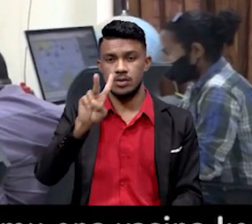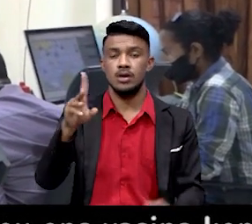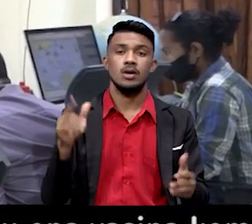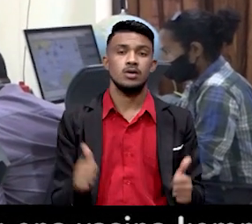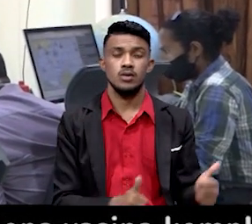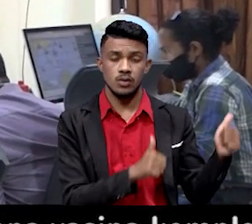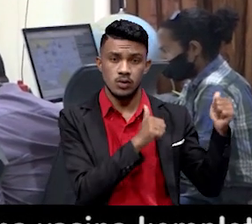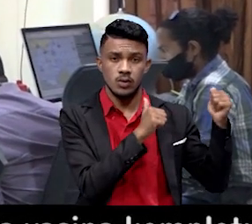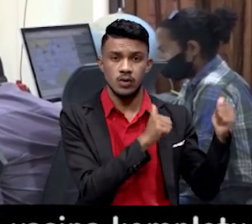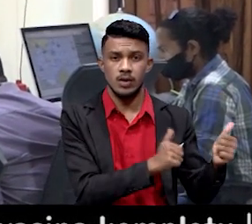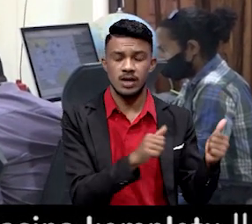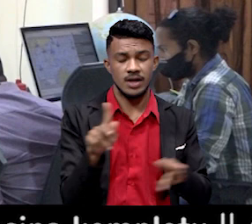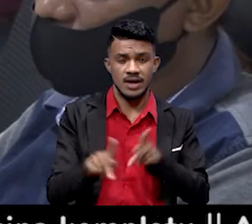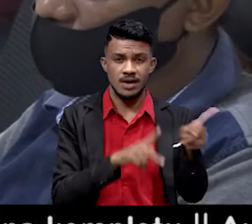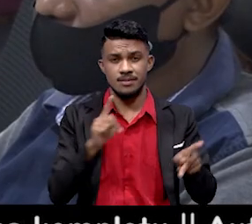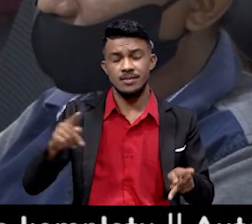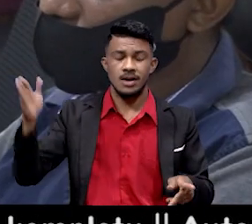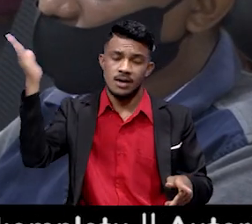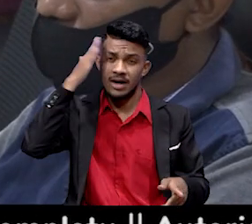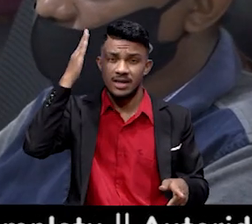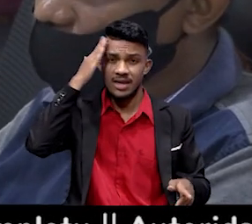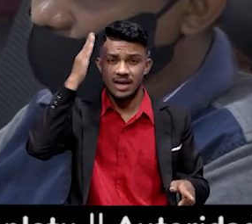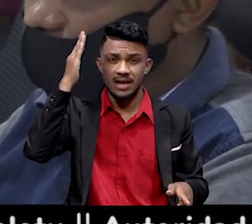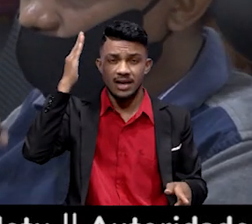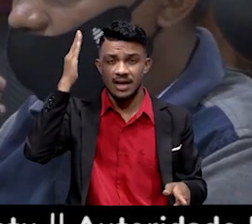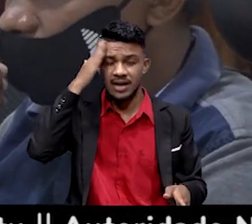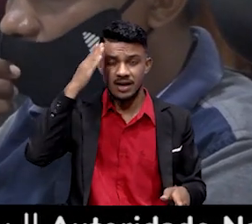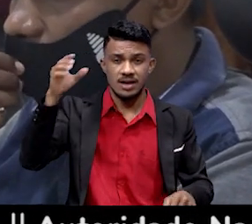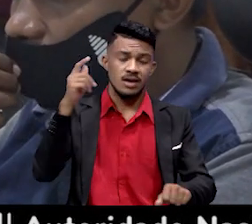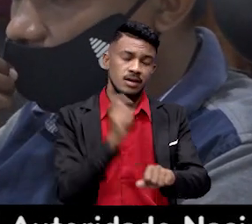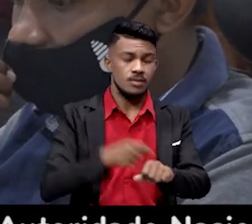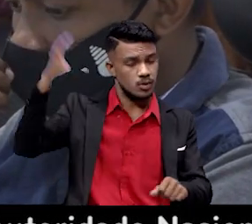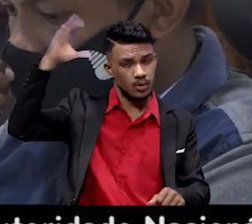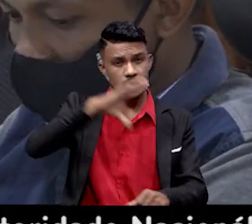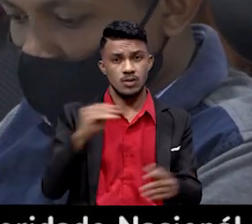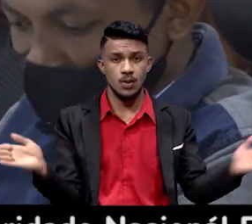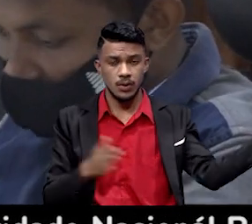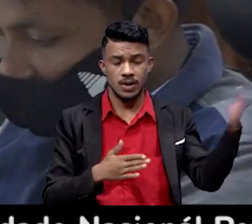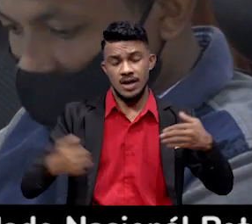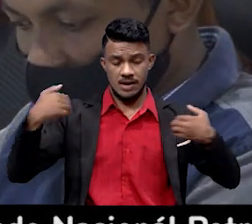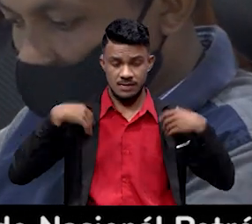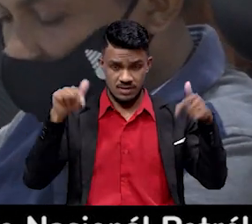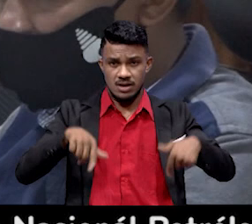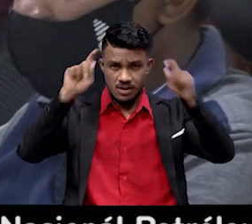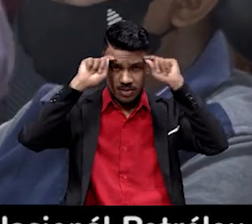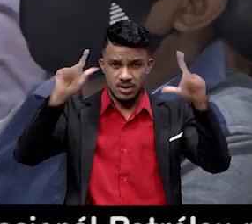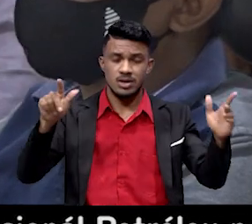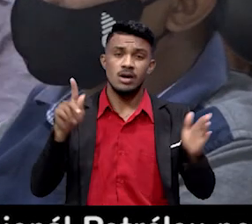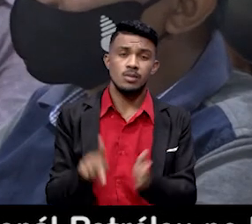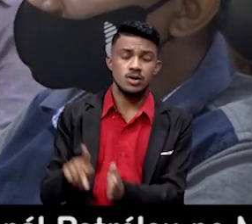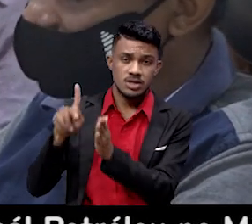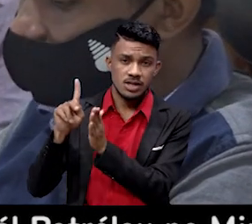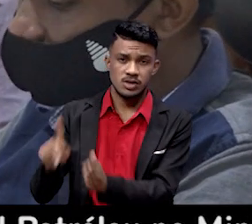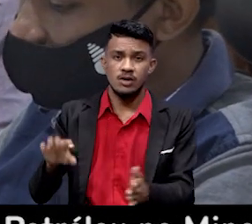Direção Nacional Meteorologia no Geofísica, La Niña la forma kamoso e Timor-Leste, mai be proseso formação